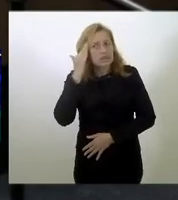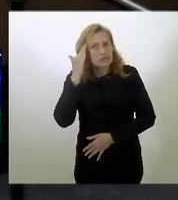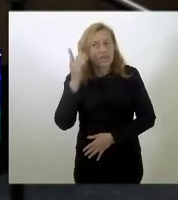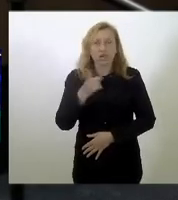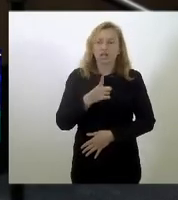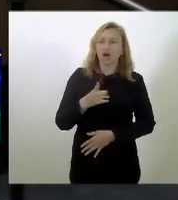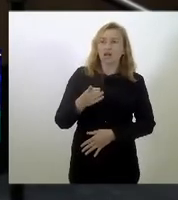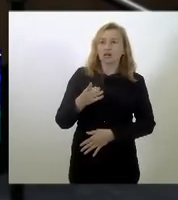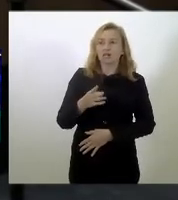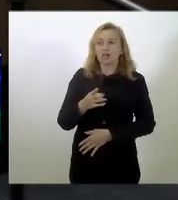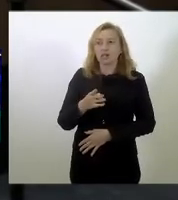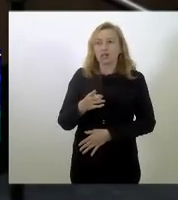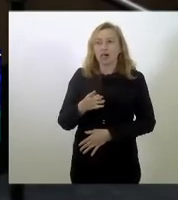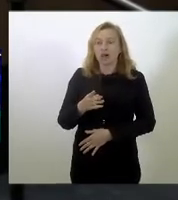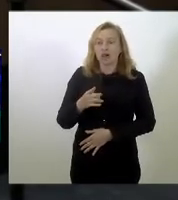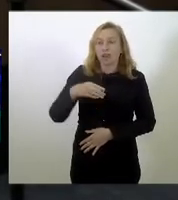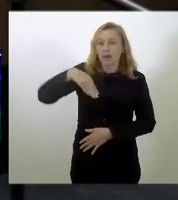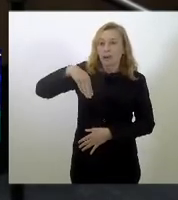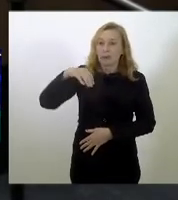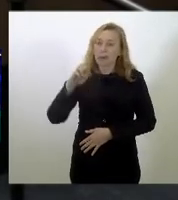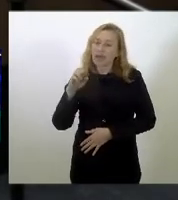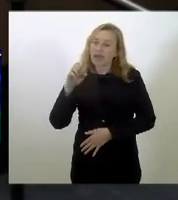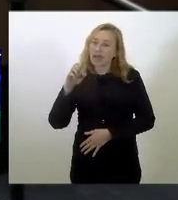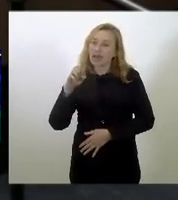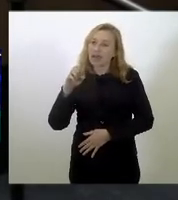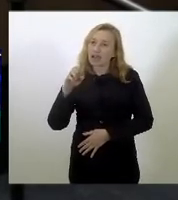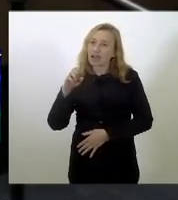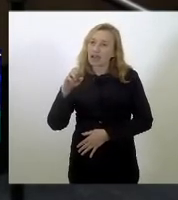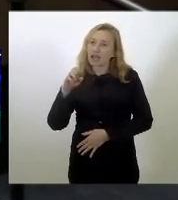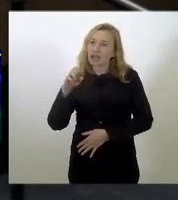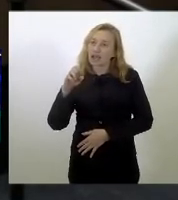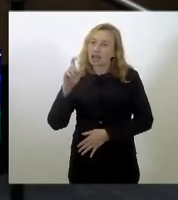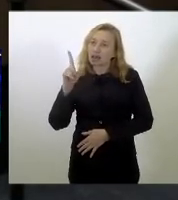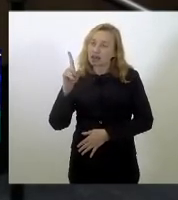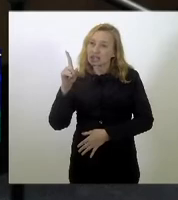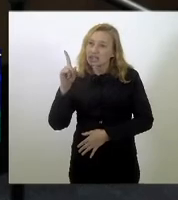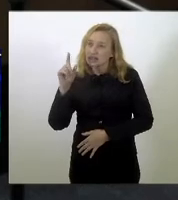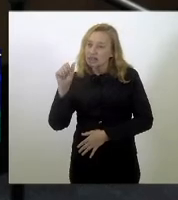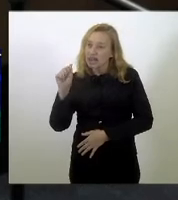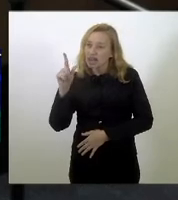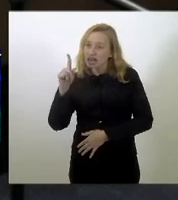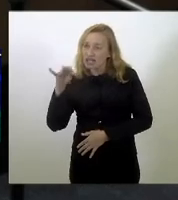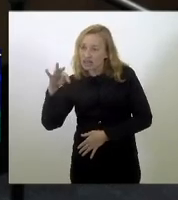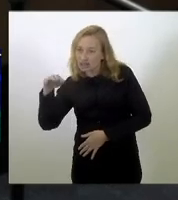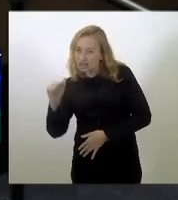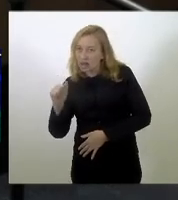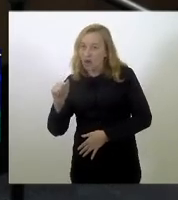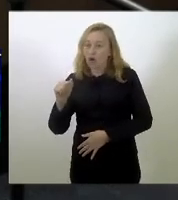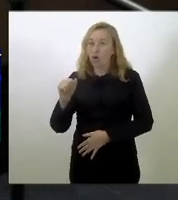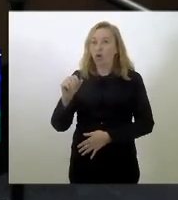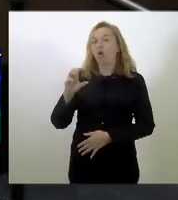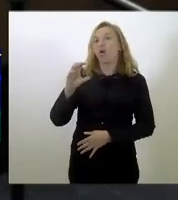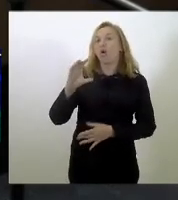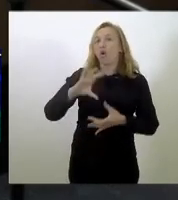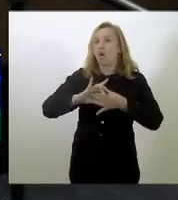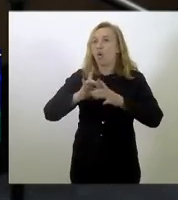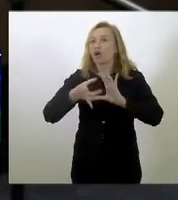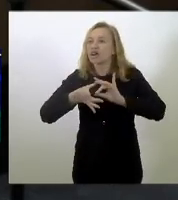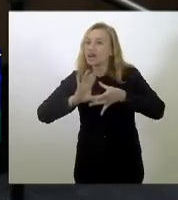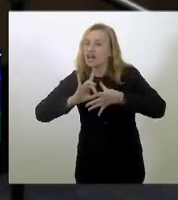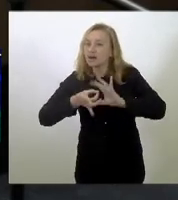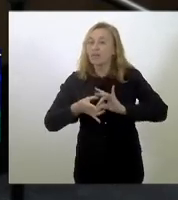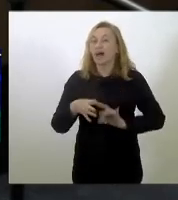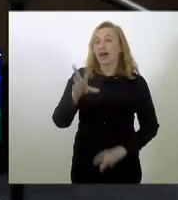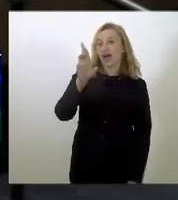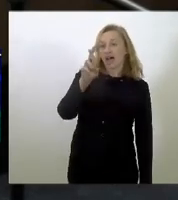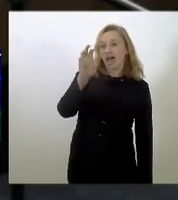nossa querida medalhista olímpica, Rebeca, olhando para a construção da sua família, de uma família que